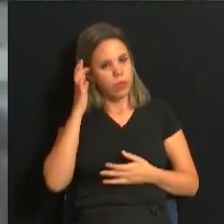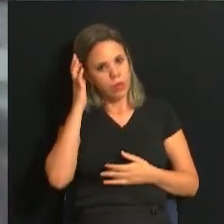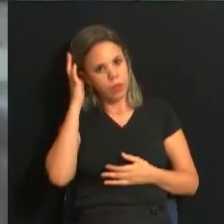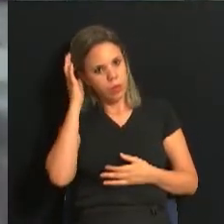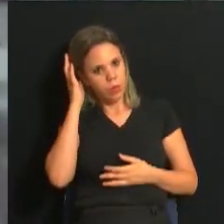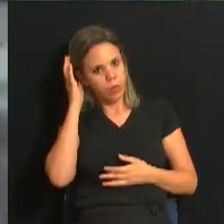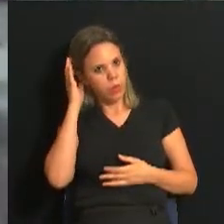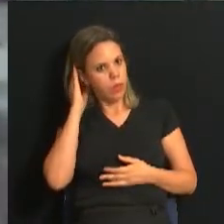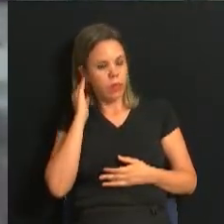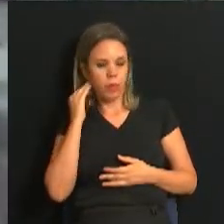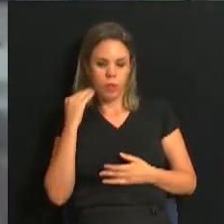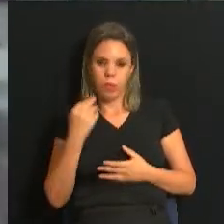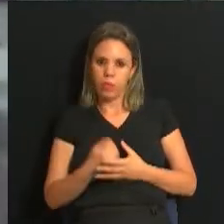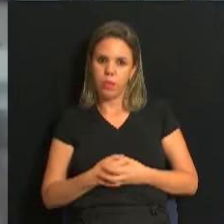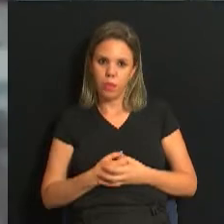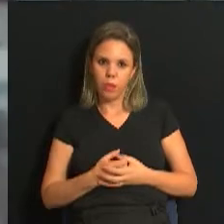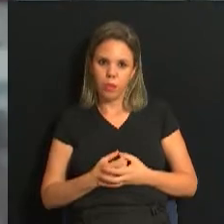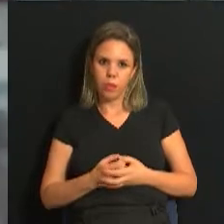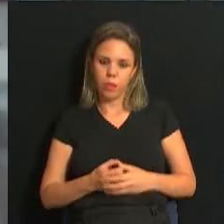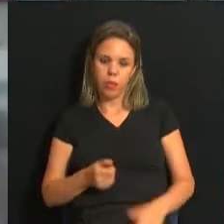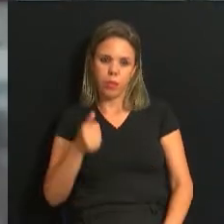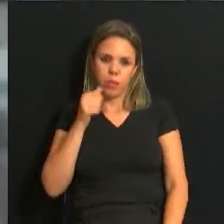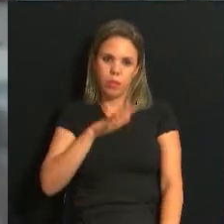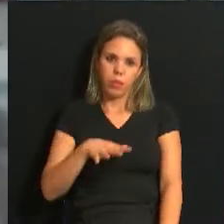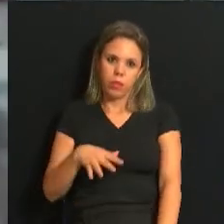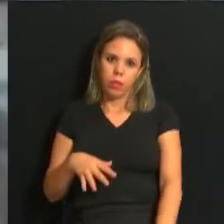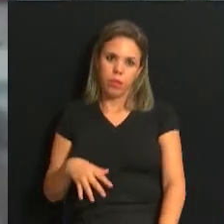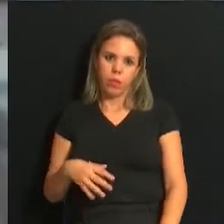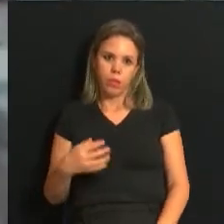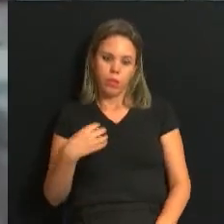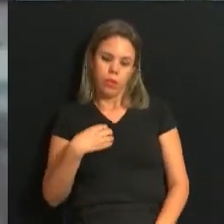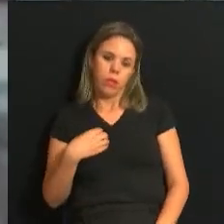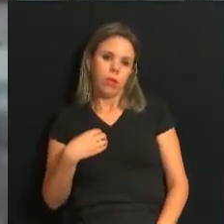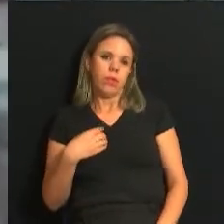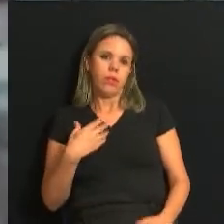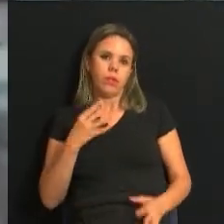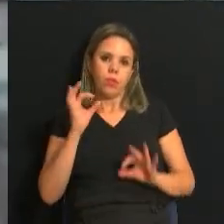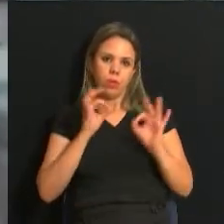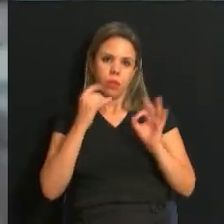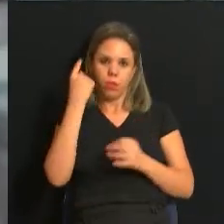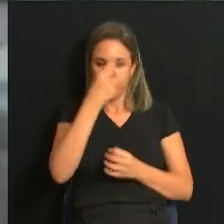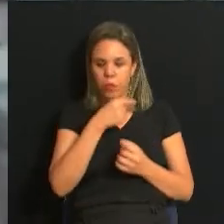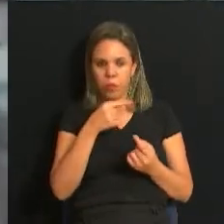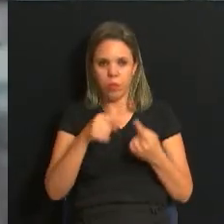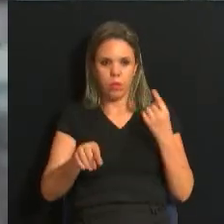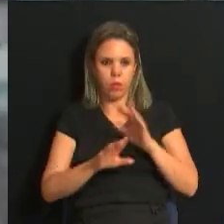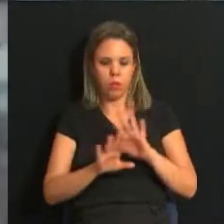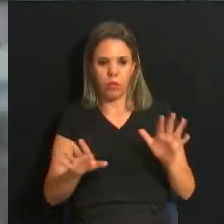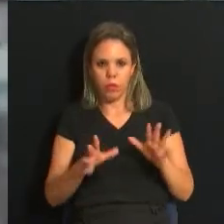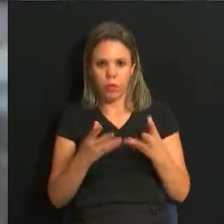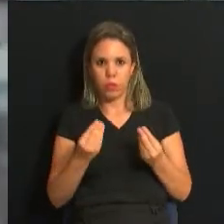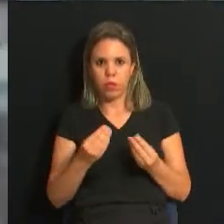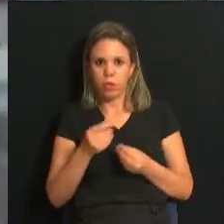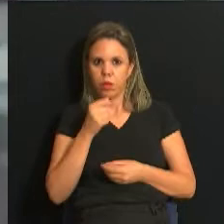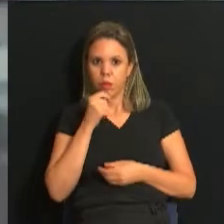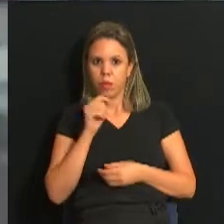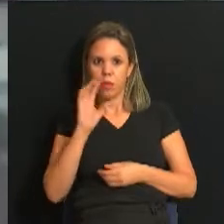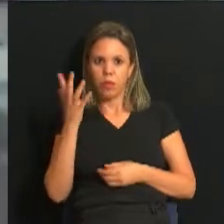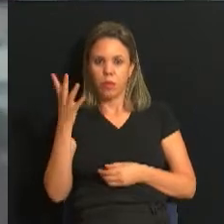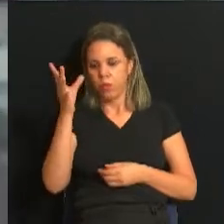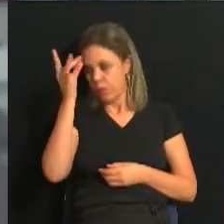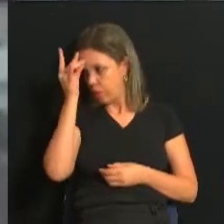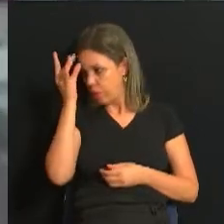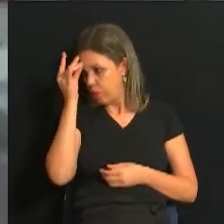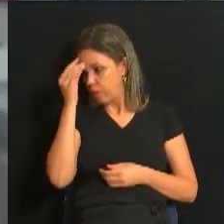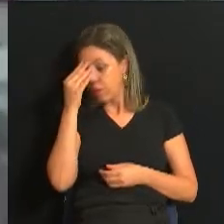gatilho, especialmente para as meninas com esses padrões de beleza inatingíveis. A gente tem muito ainda o que aprender